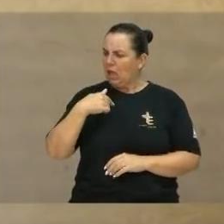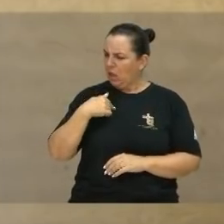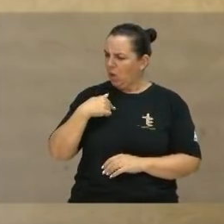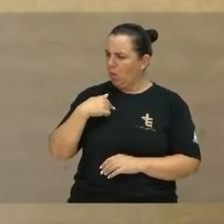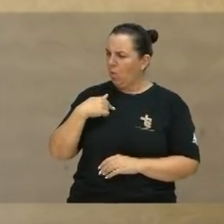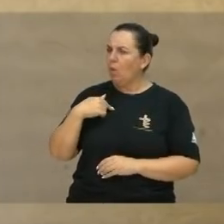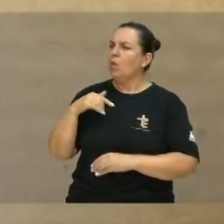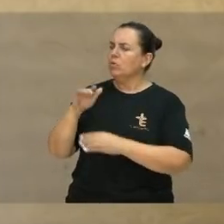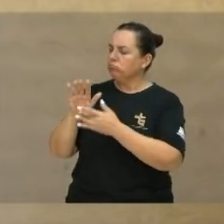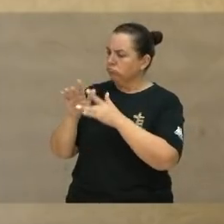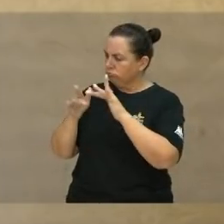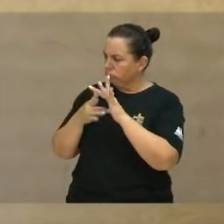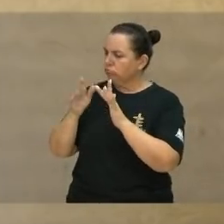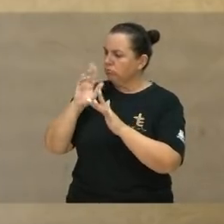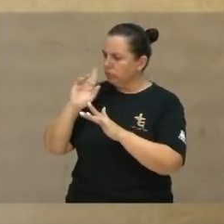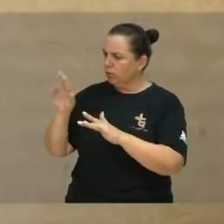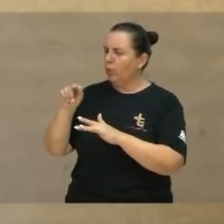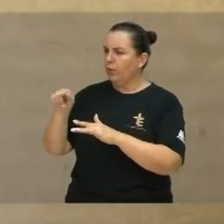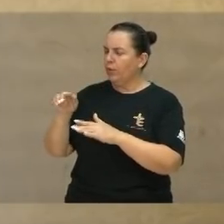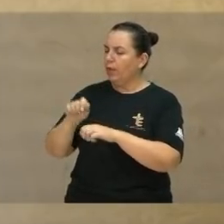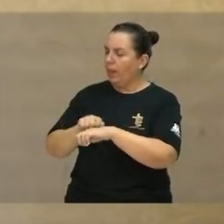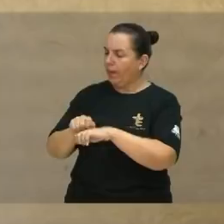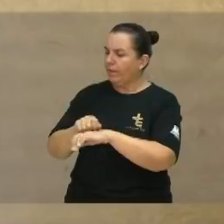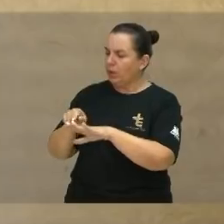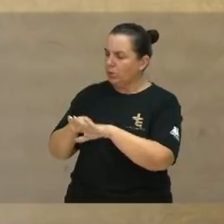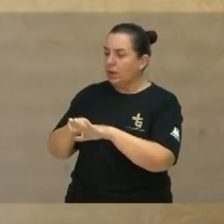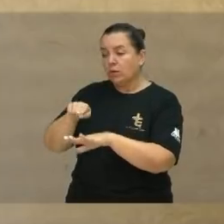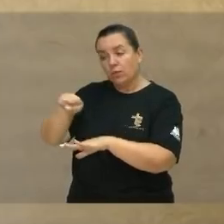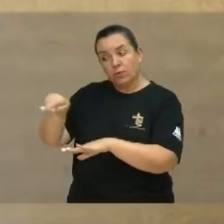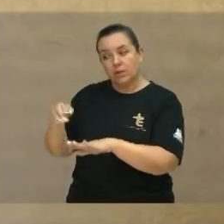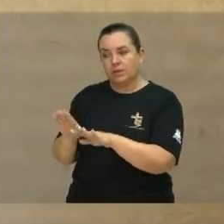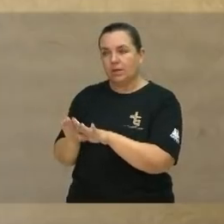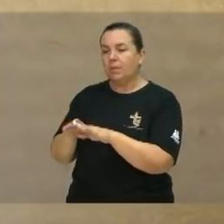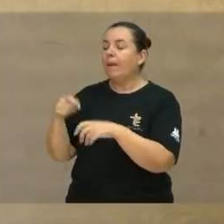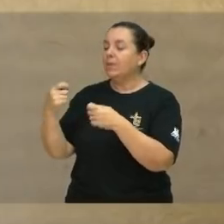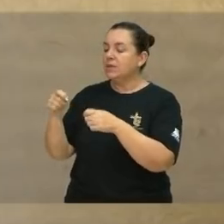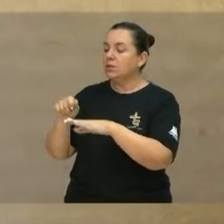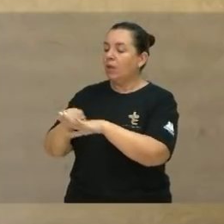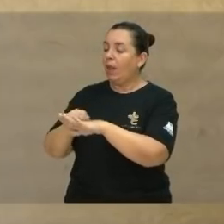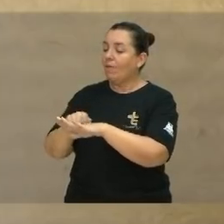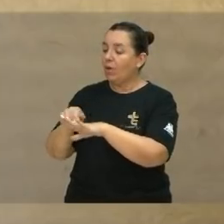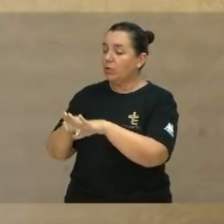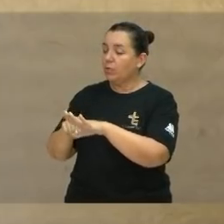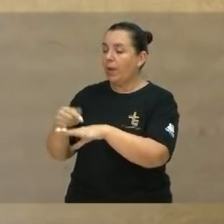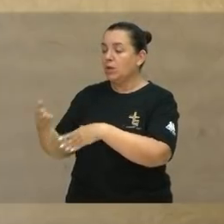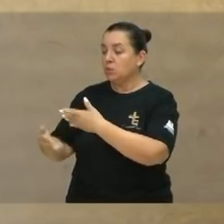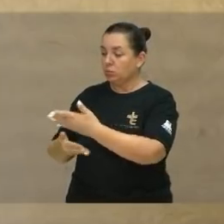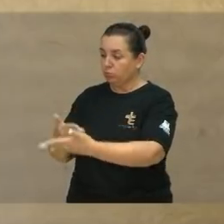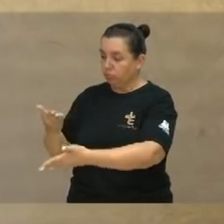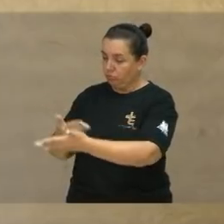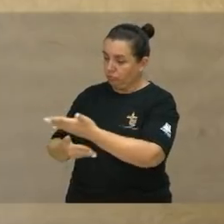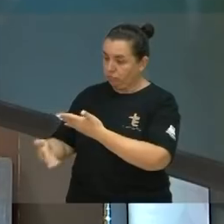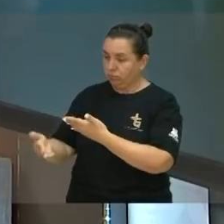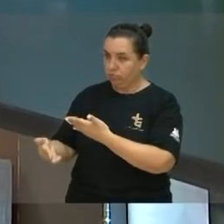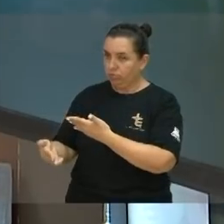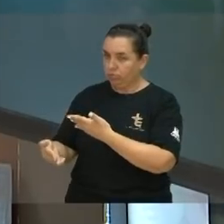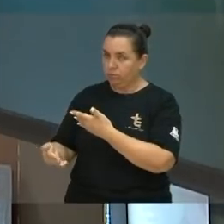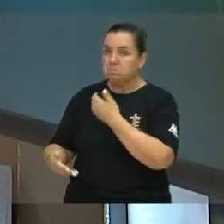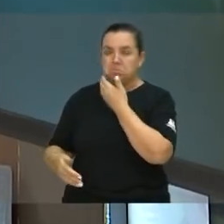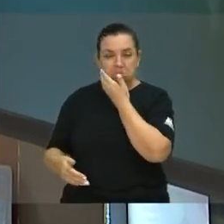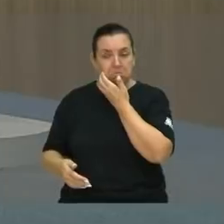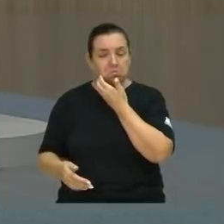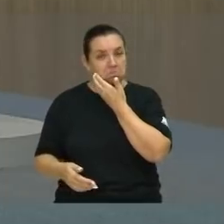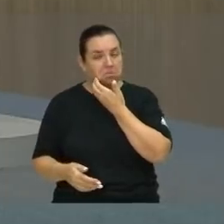mestre e o senhor vos lavei os pés também de vez lavarmos os pés uns aos outros e